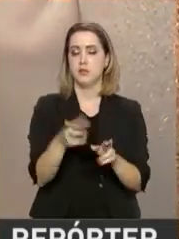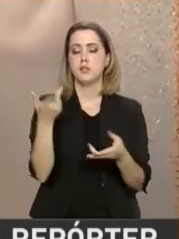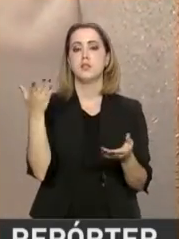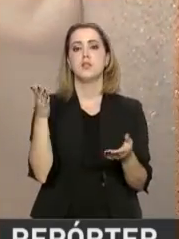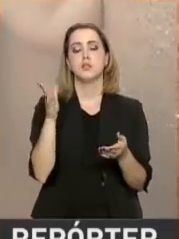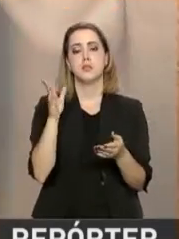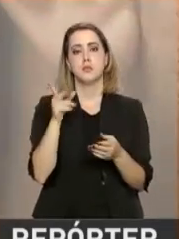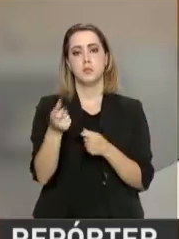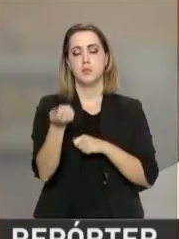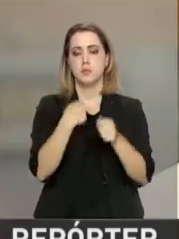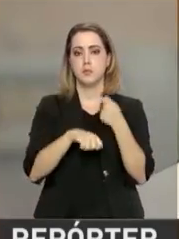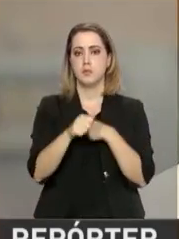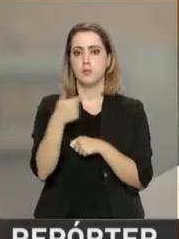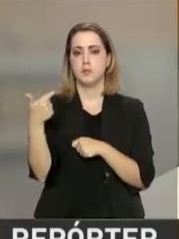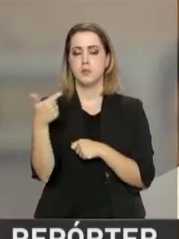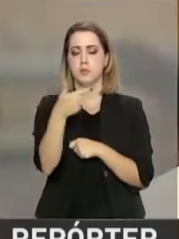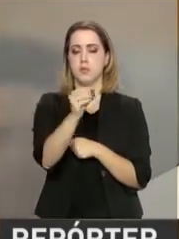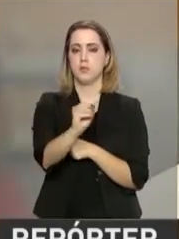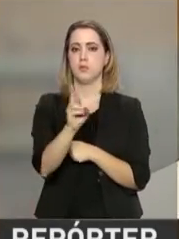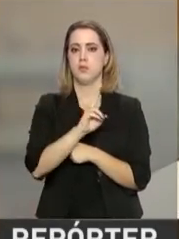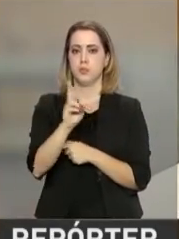R$ 120. Todo